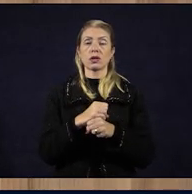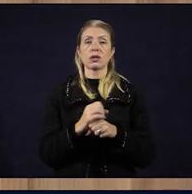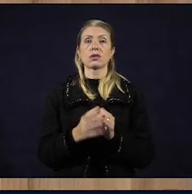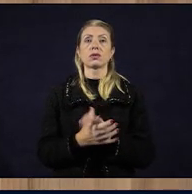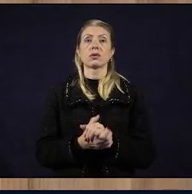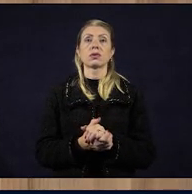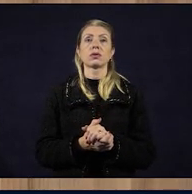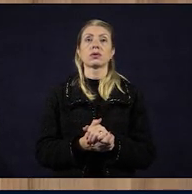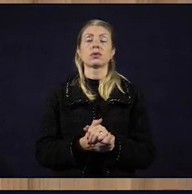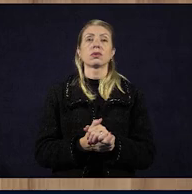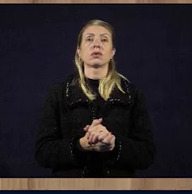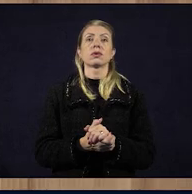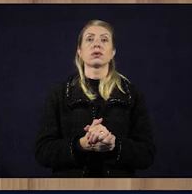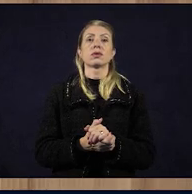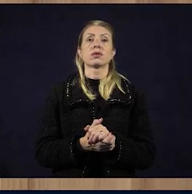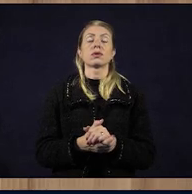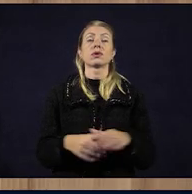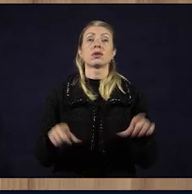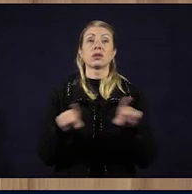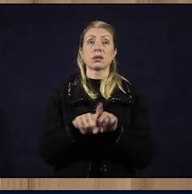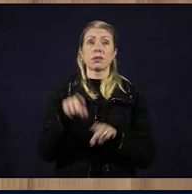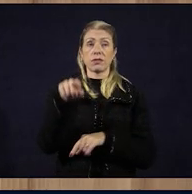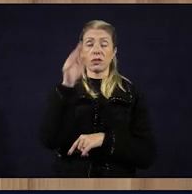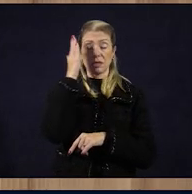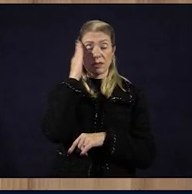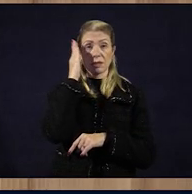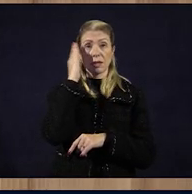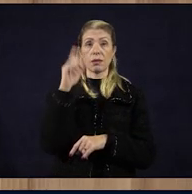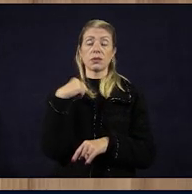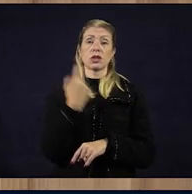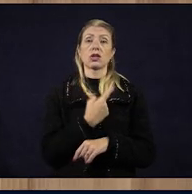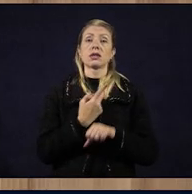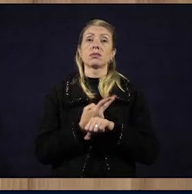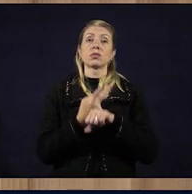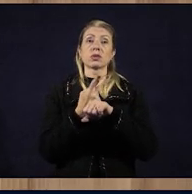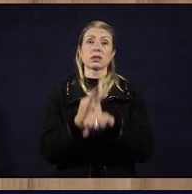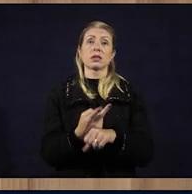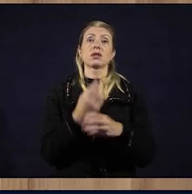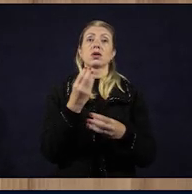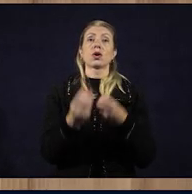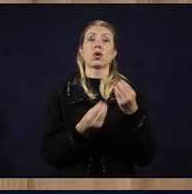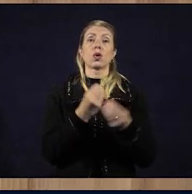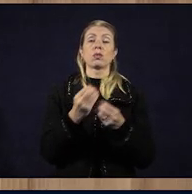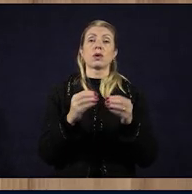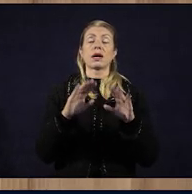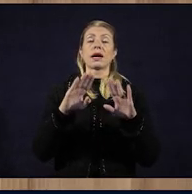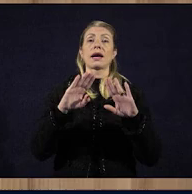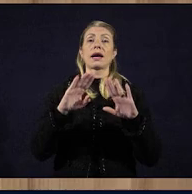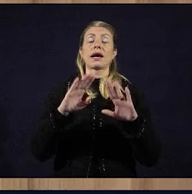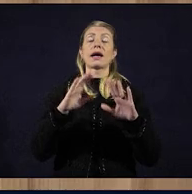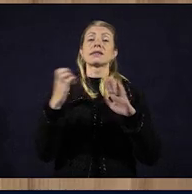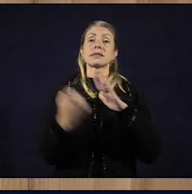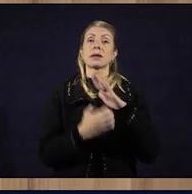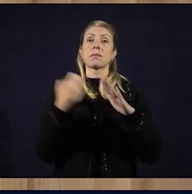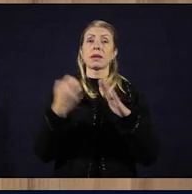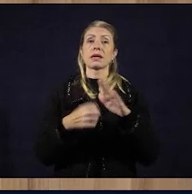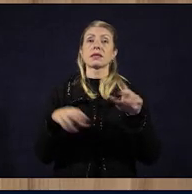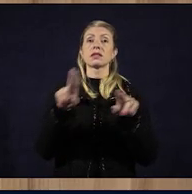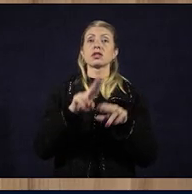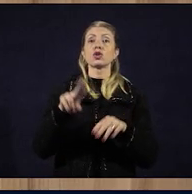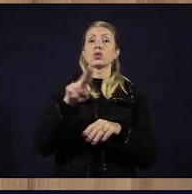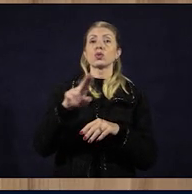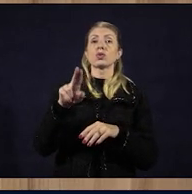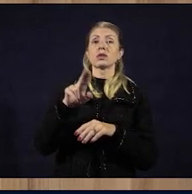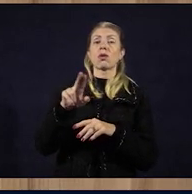como você você sabe estamos buscando as empresas satélite um dia antes fomos também